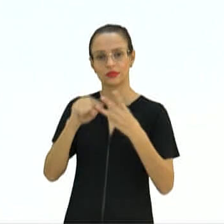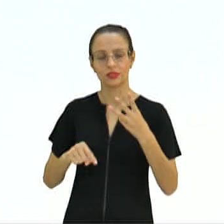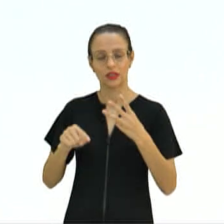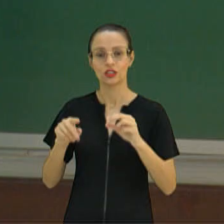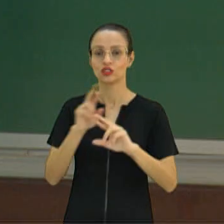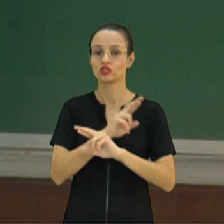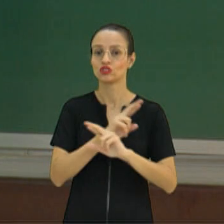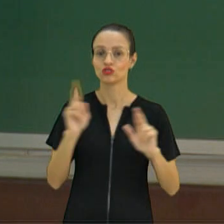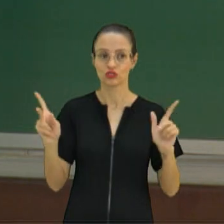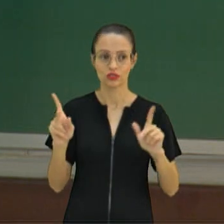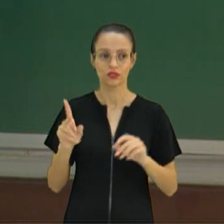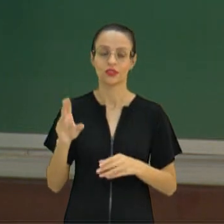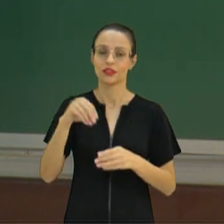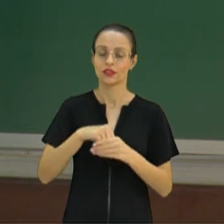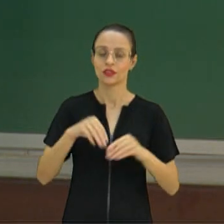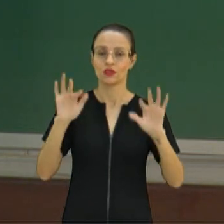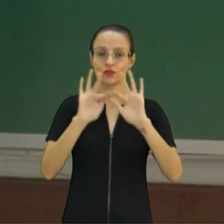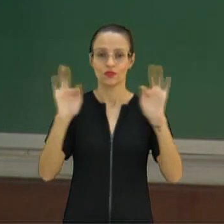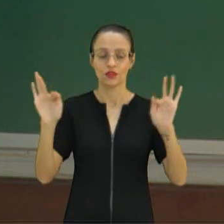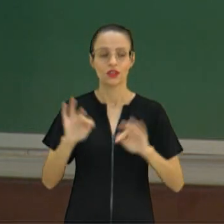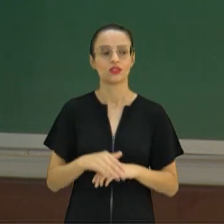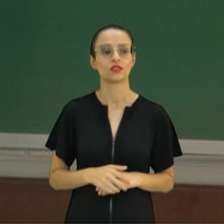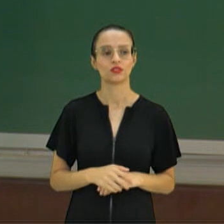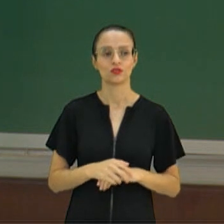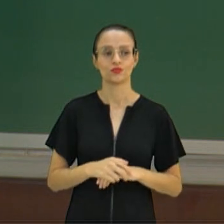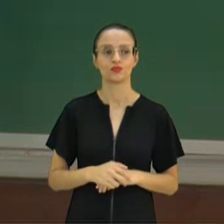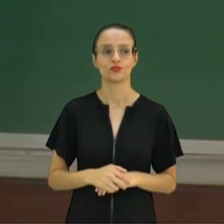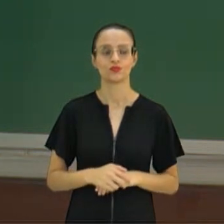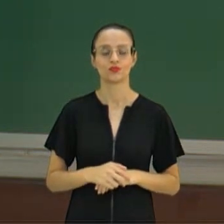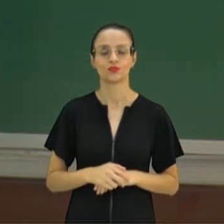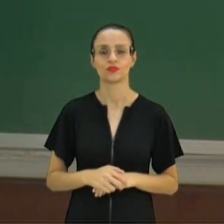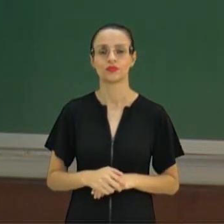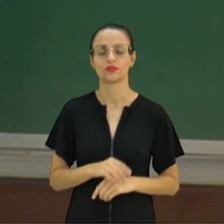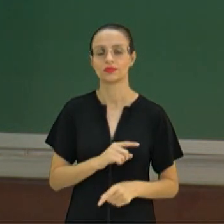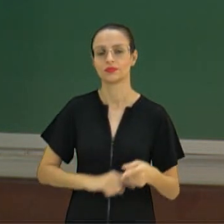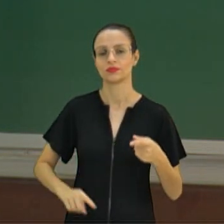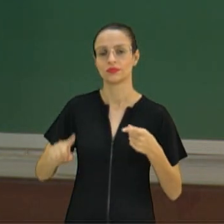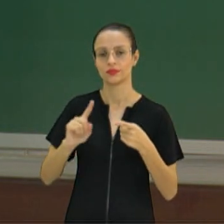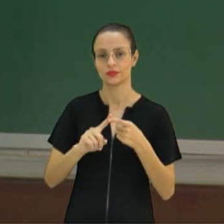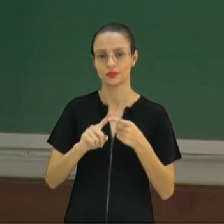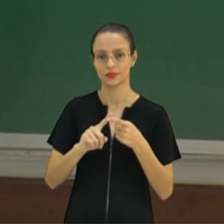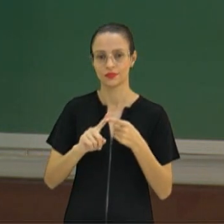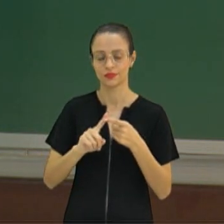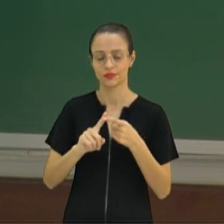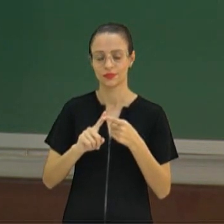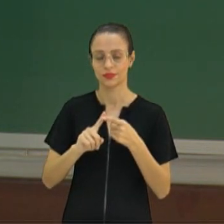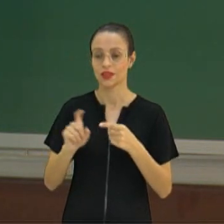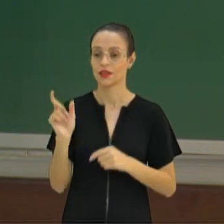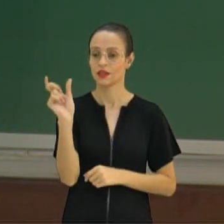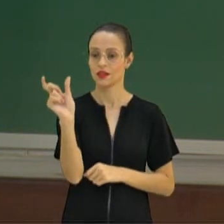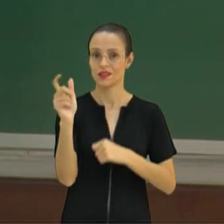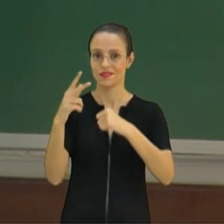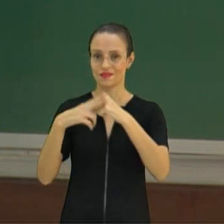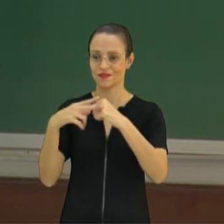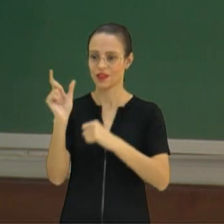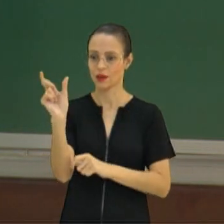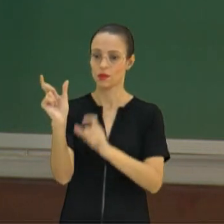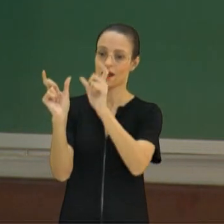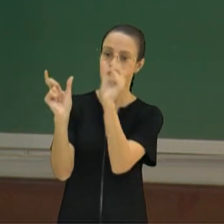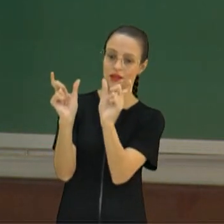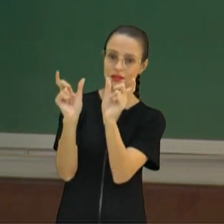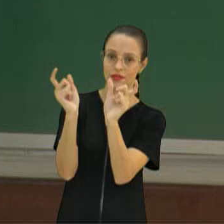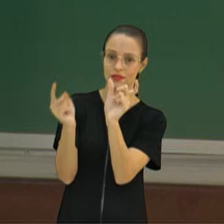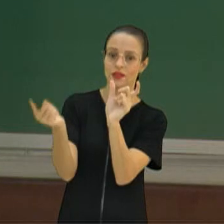posições distintas na frase, 3 posições diferentes. Quais são elas? Antes do verbo, se chama